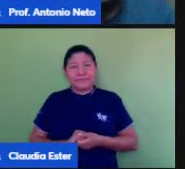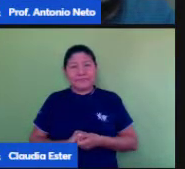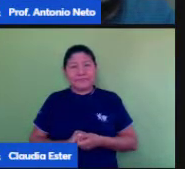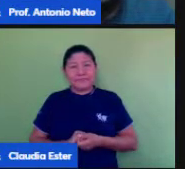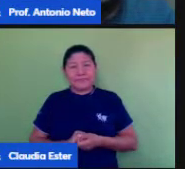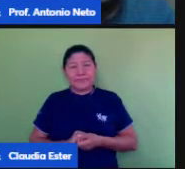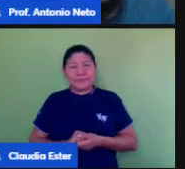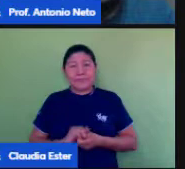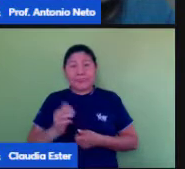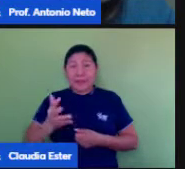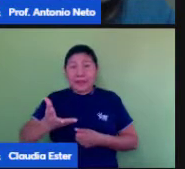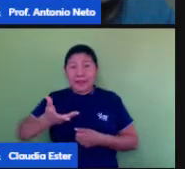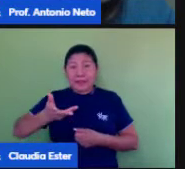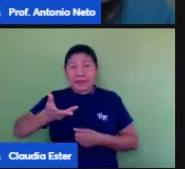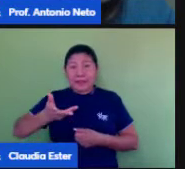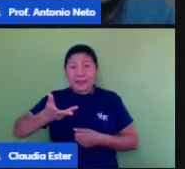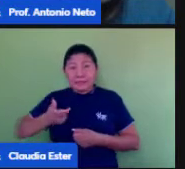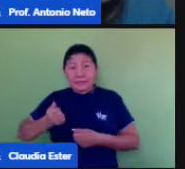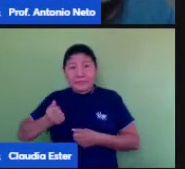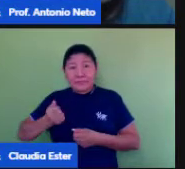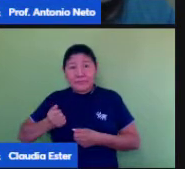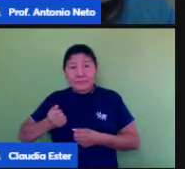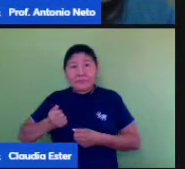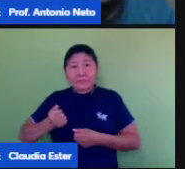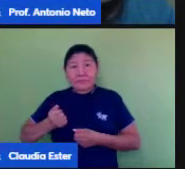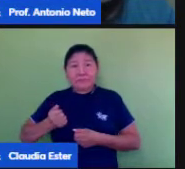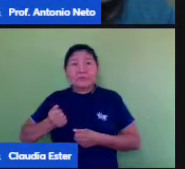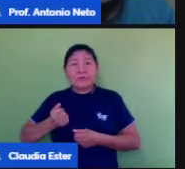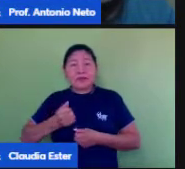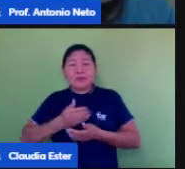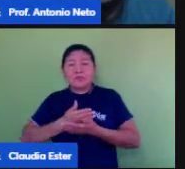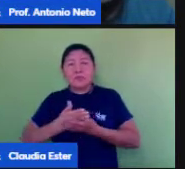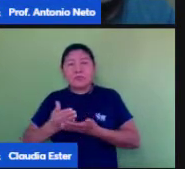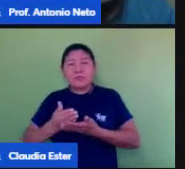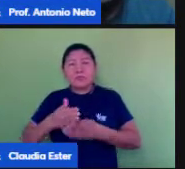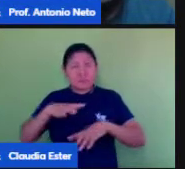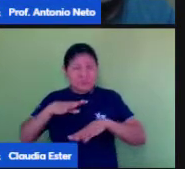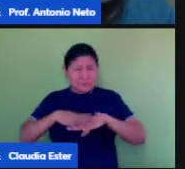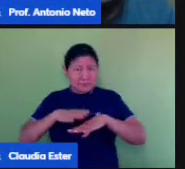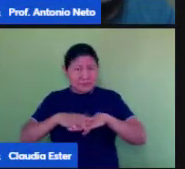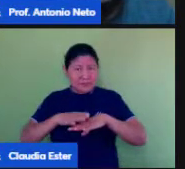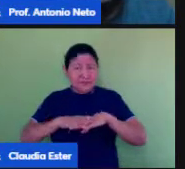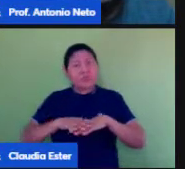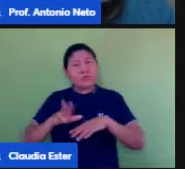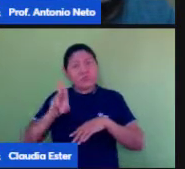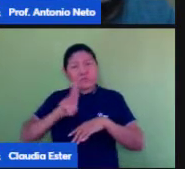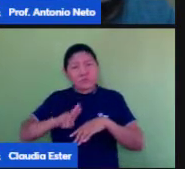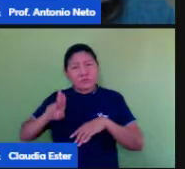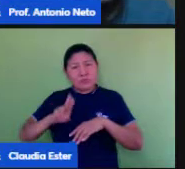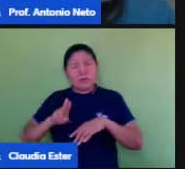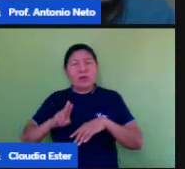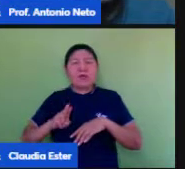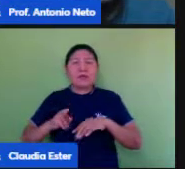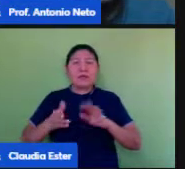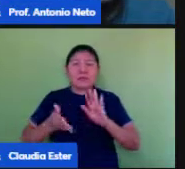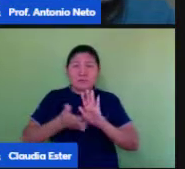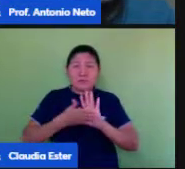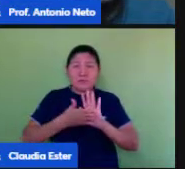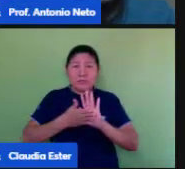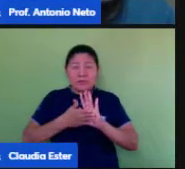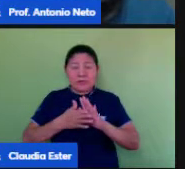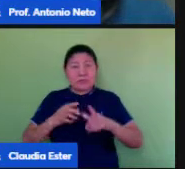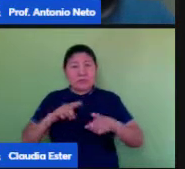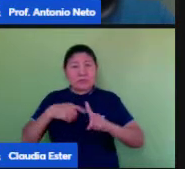As habilidades no primeiro nível de complexidade na matemática. Utilizar as propriedades das operações para